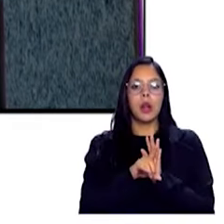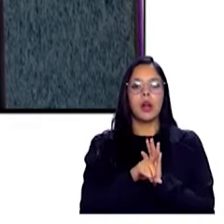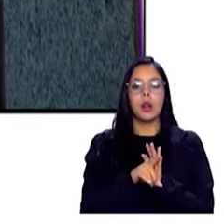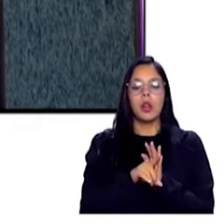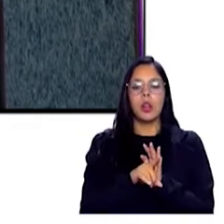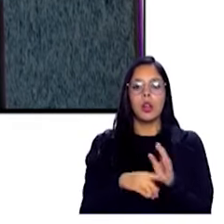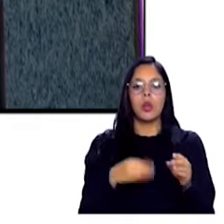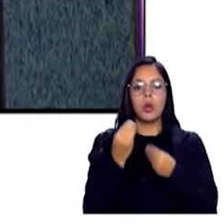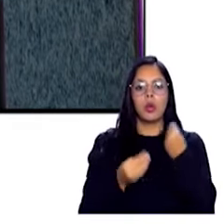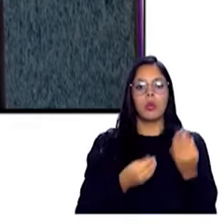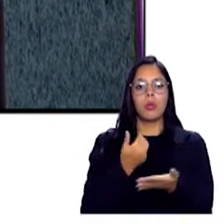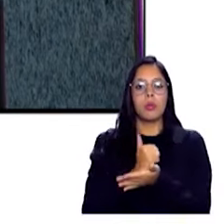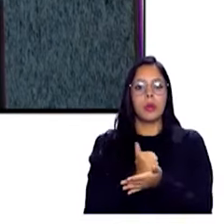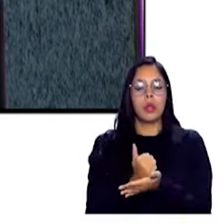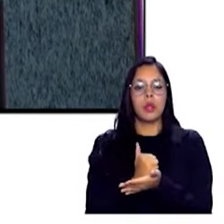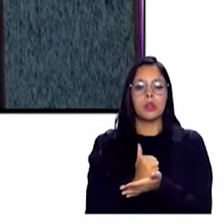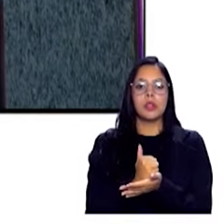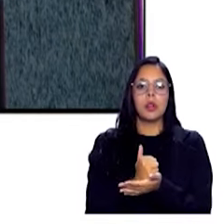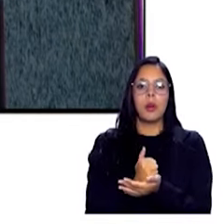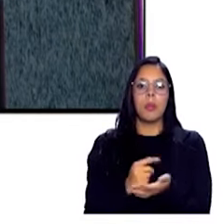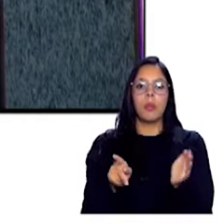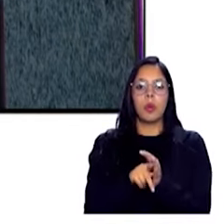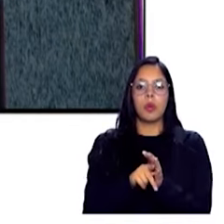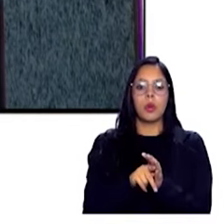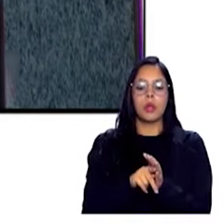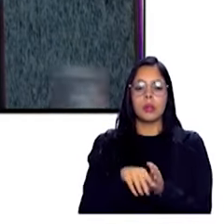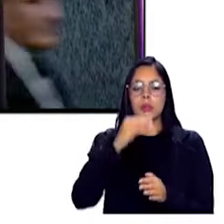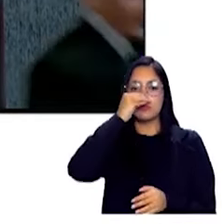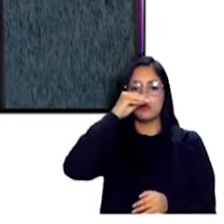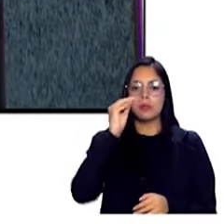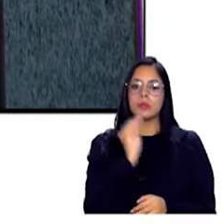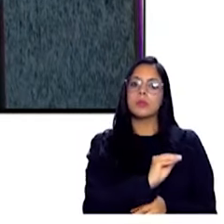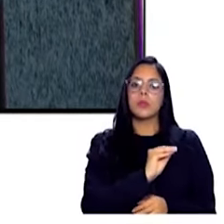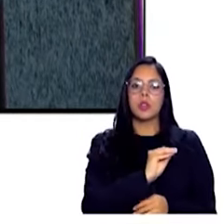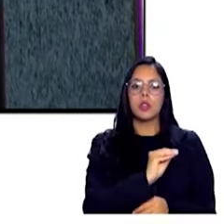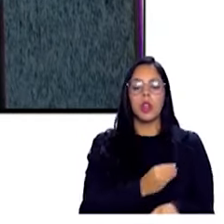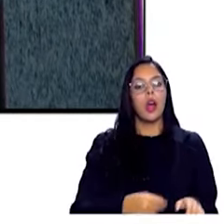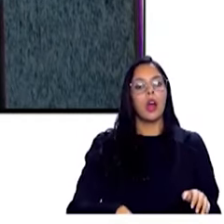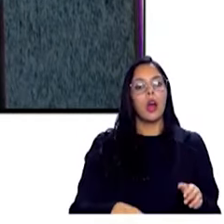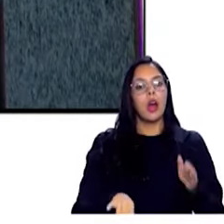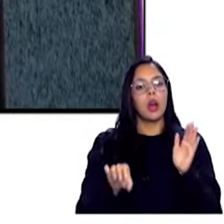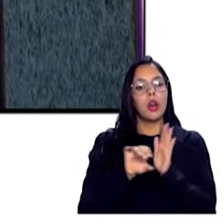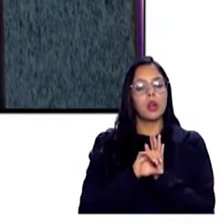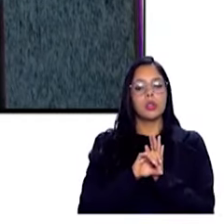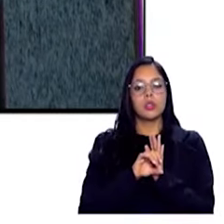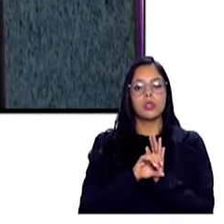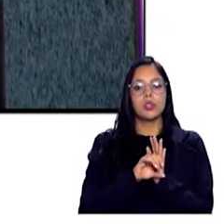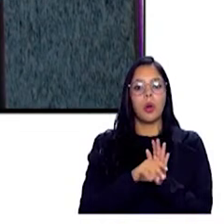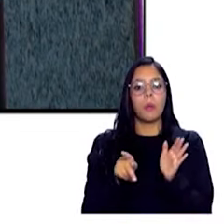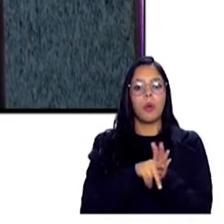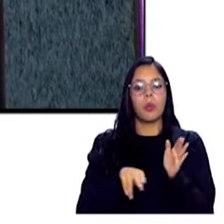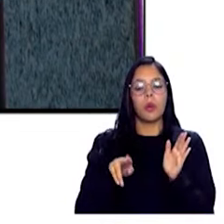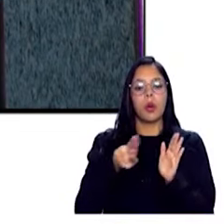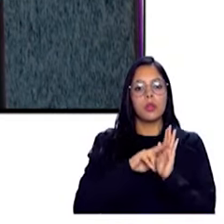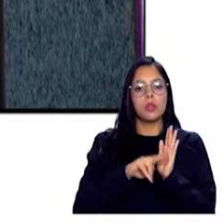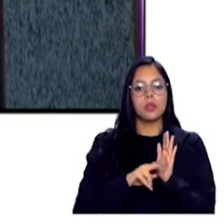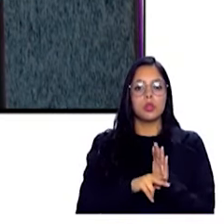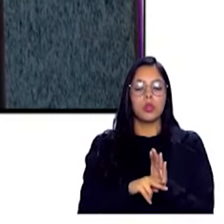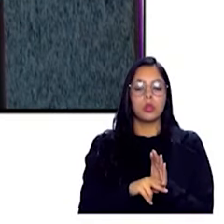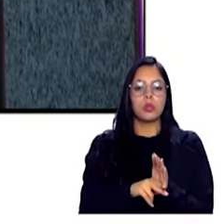fundamentação conforme ou seja ela rejeita a inconstitucionalidade da Norma do Código de